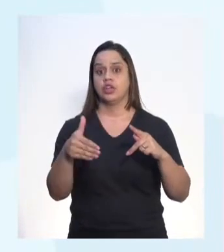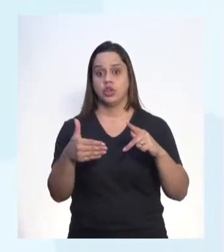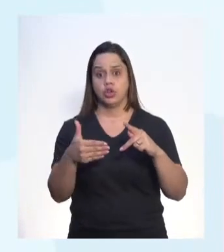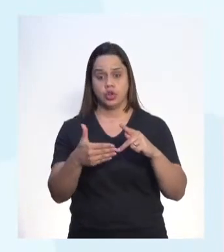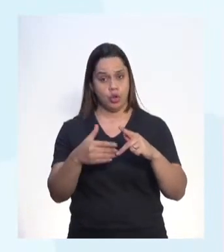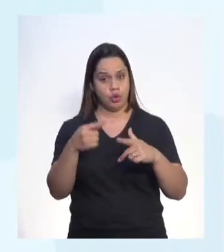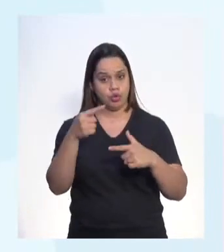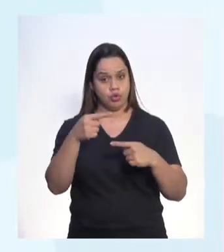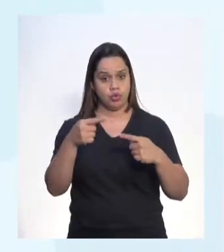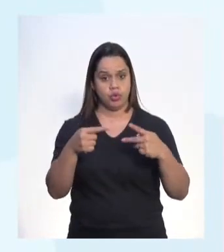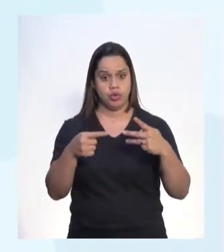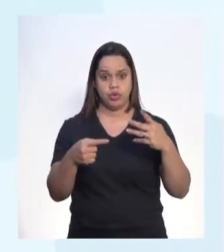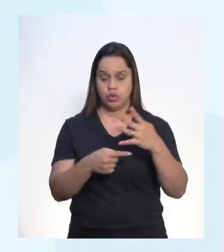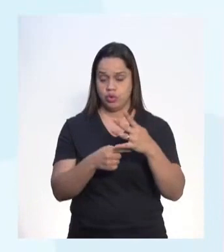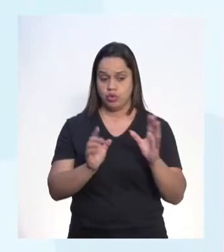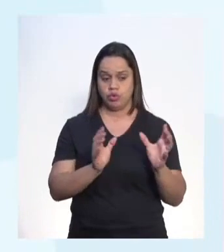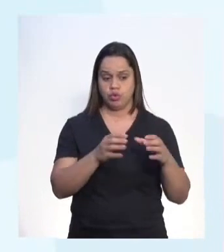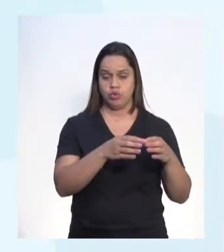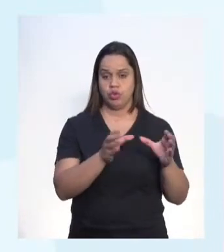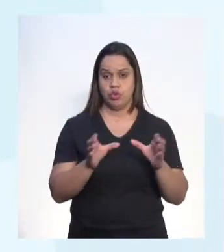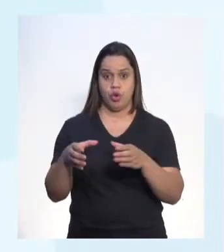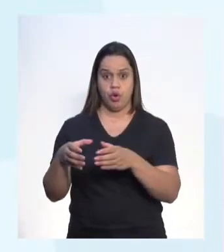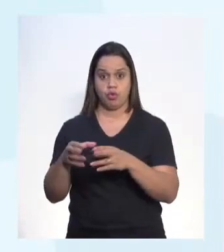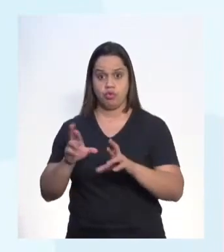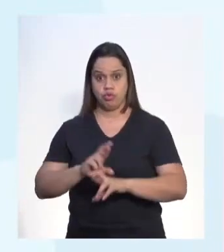os elementos de conjuntos